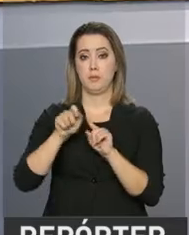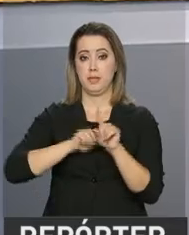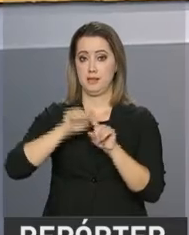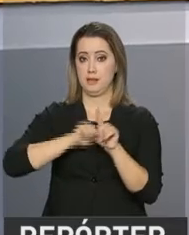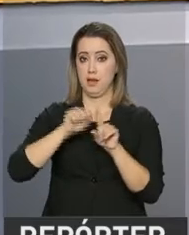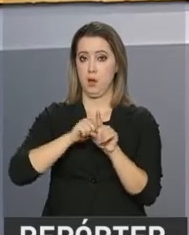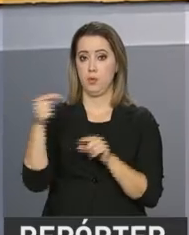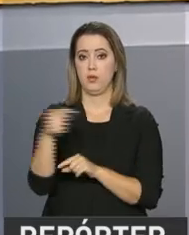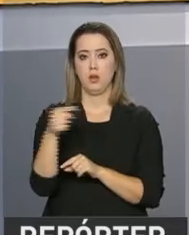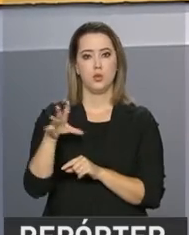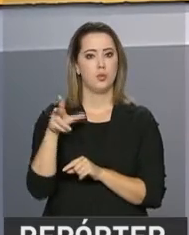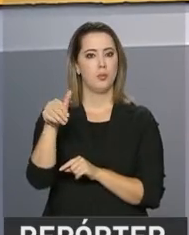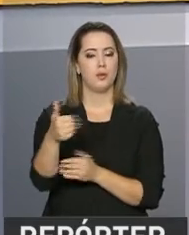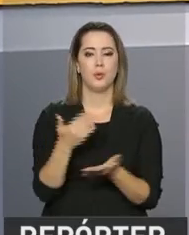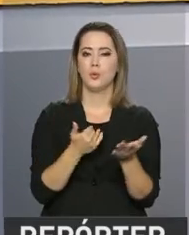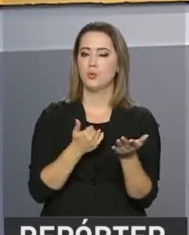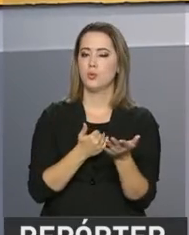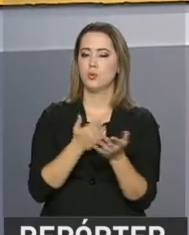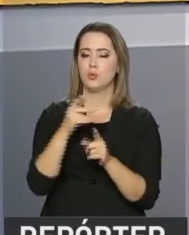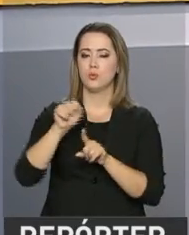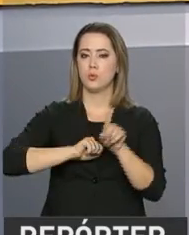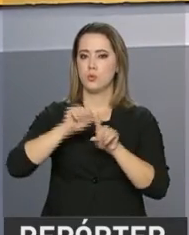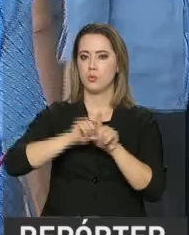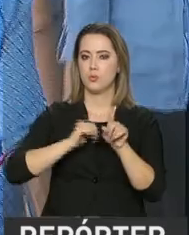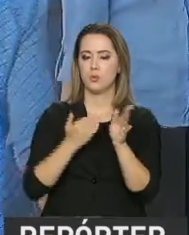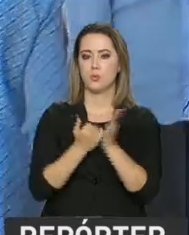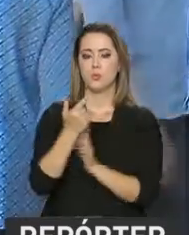todos os meses desde junho de 2006.